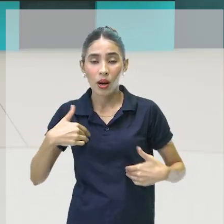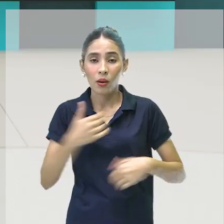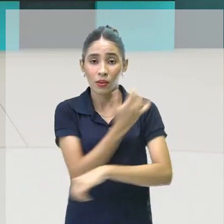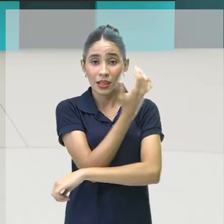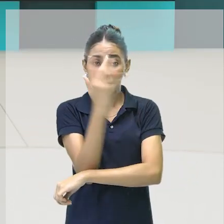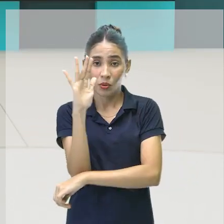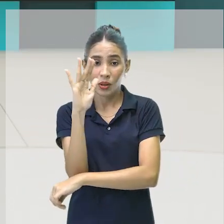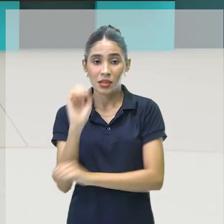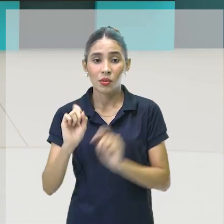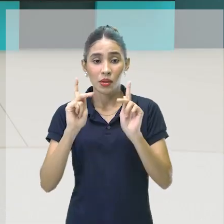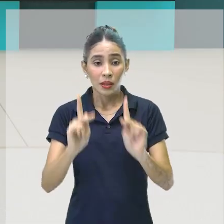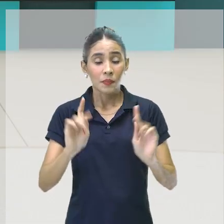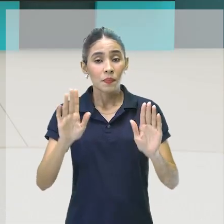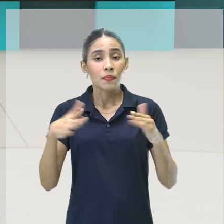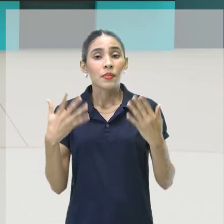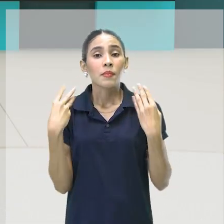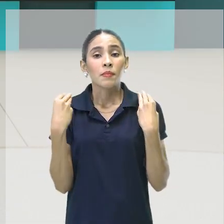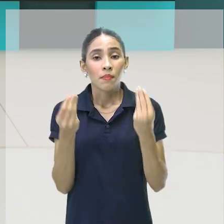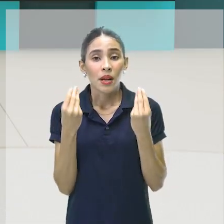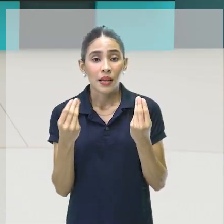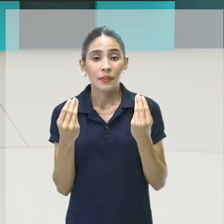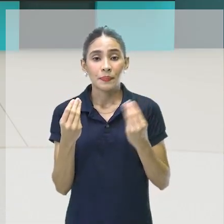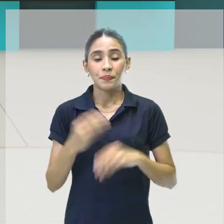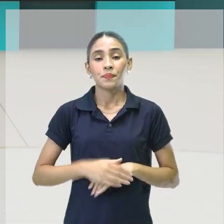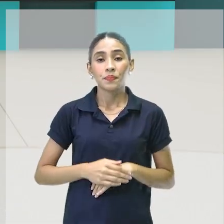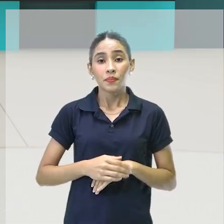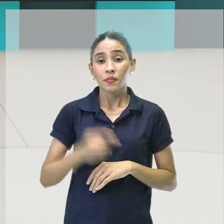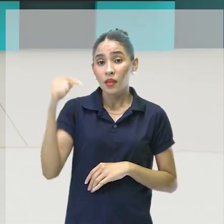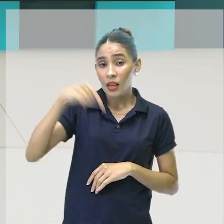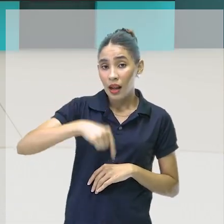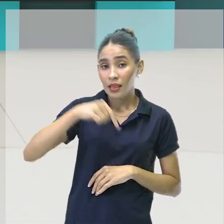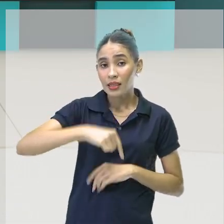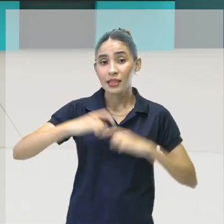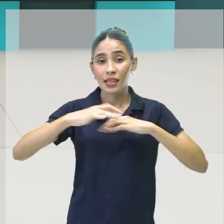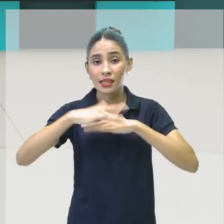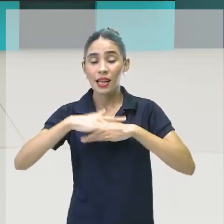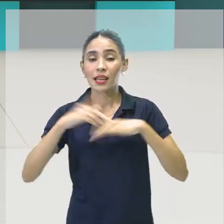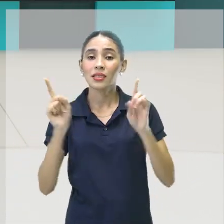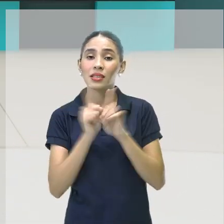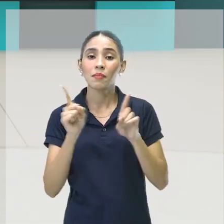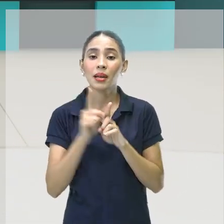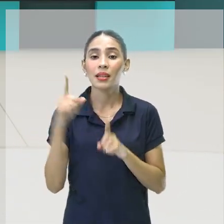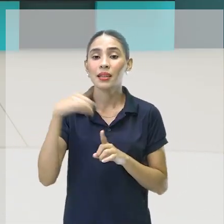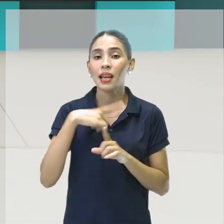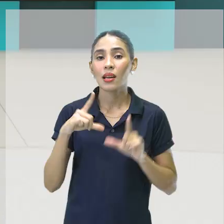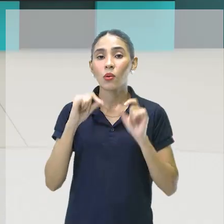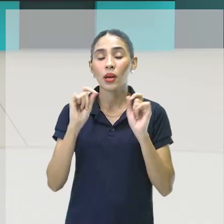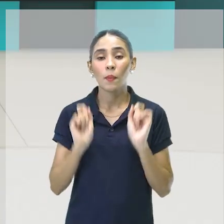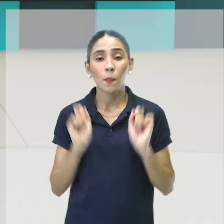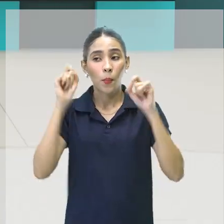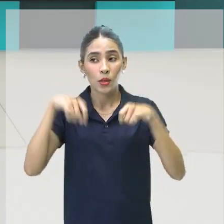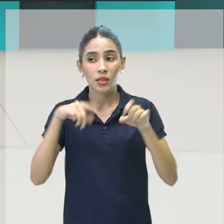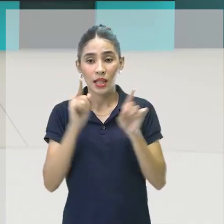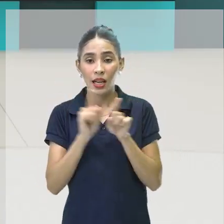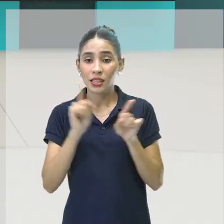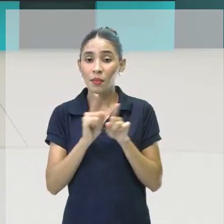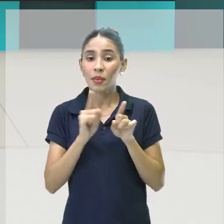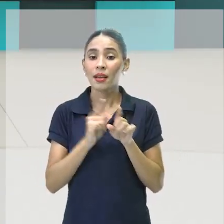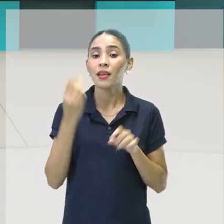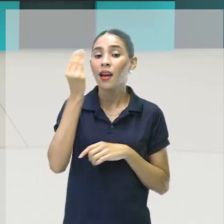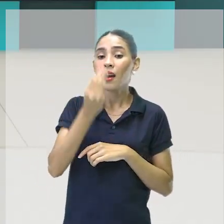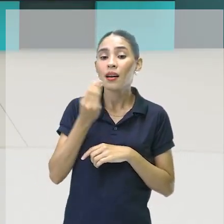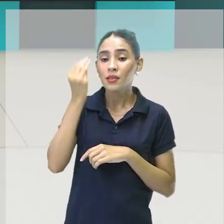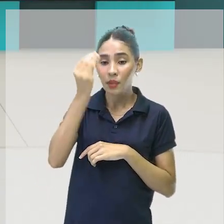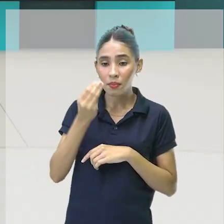natureza, tá bom? Para quê? Para que a gente aqui na cidade também tenha a possibilidade de